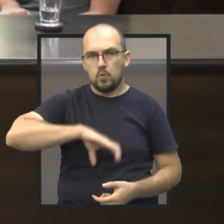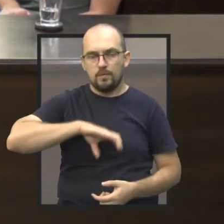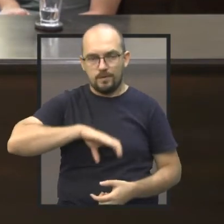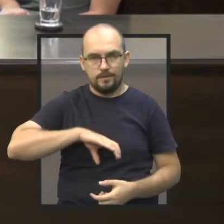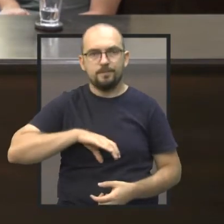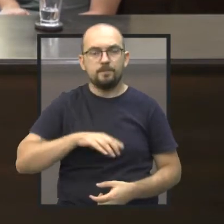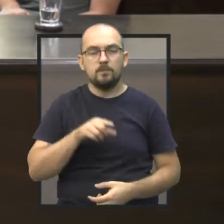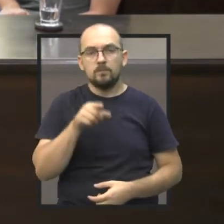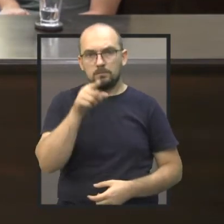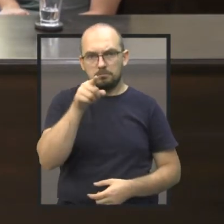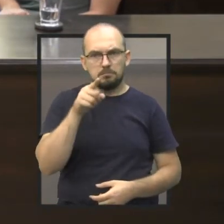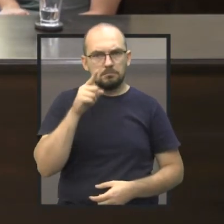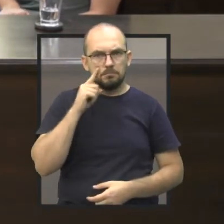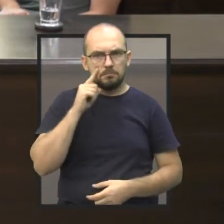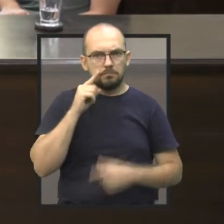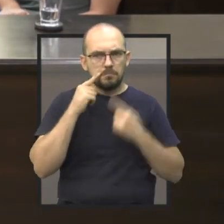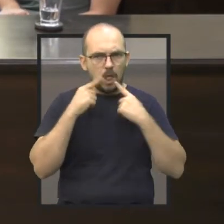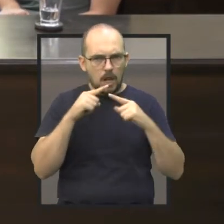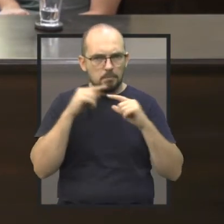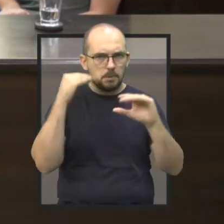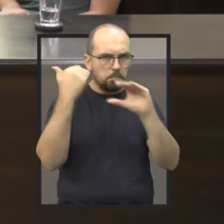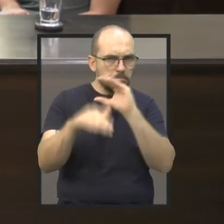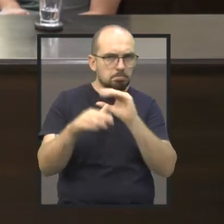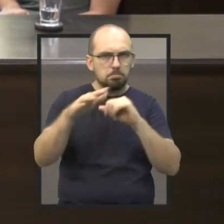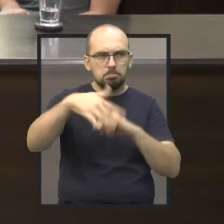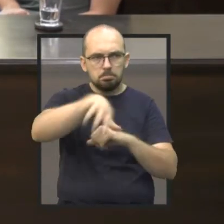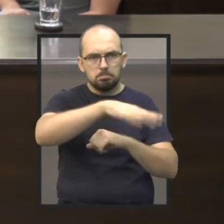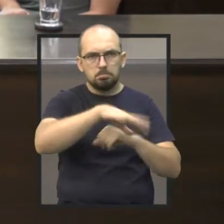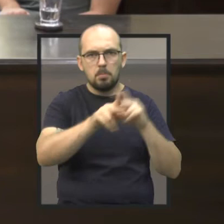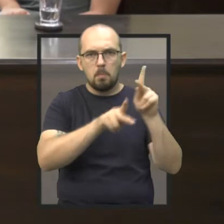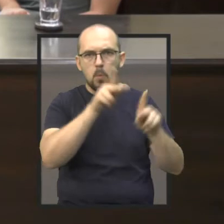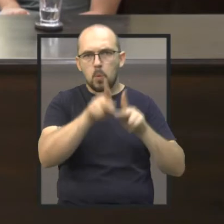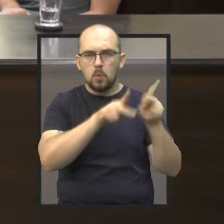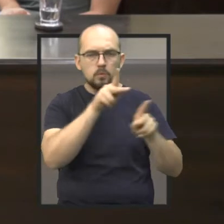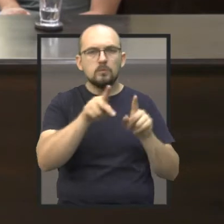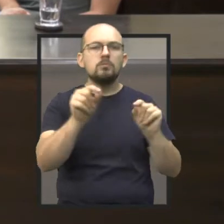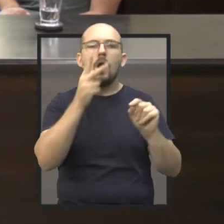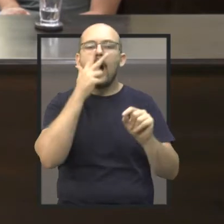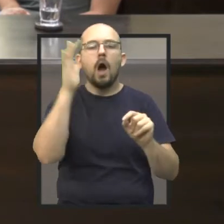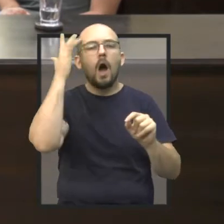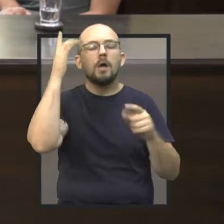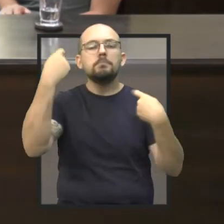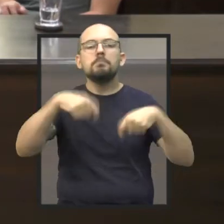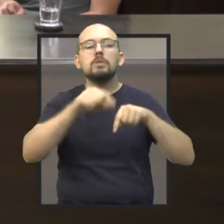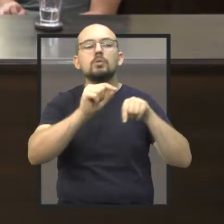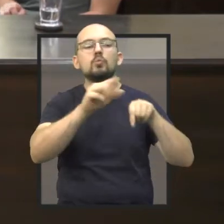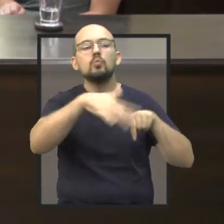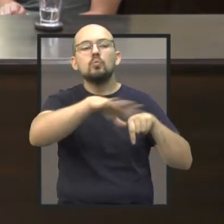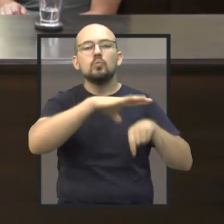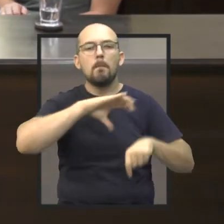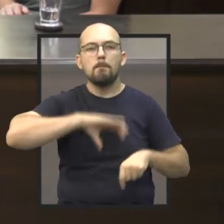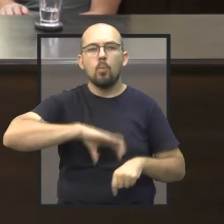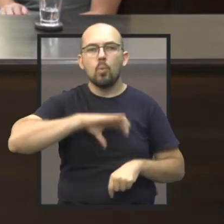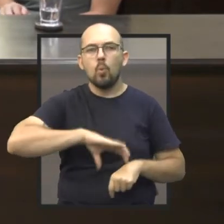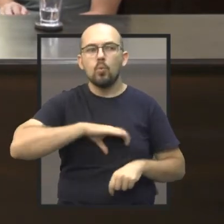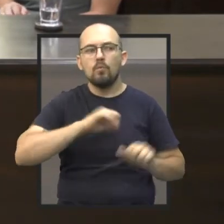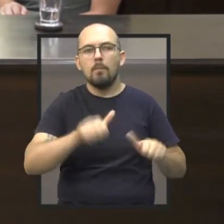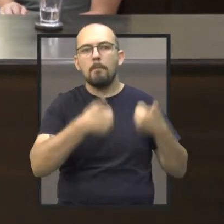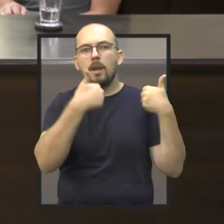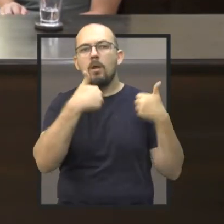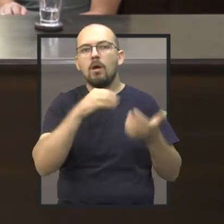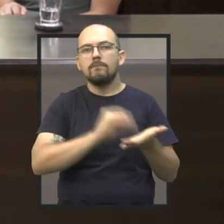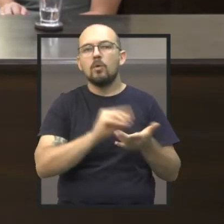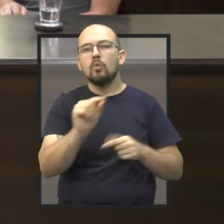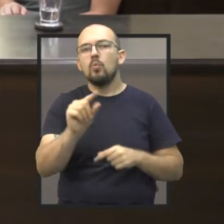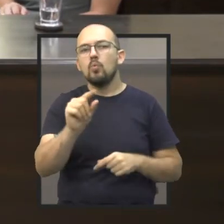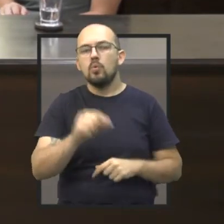Potunduva. O senhor tem recebido reclamações daqueles moradores? O que o senhor acha que precisa ser aperfeiçoado lá no